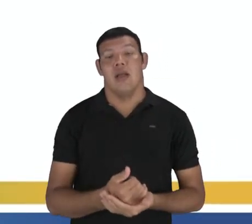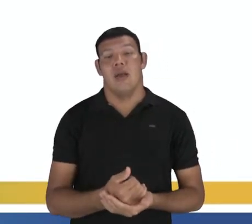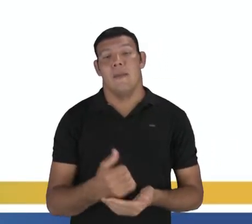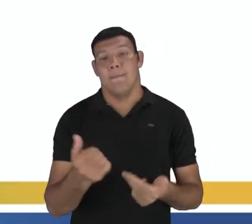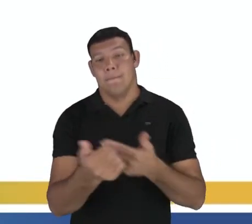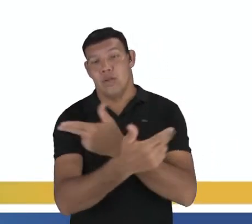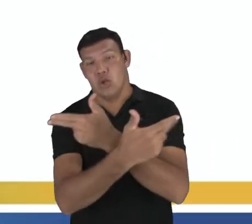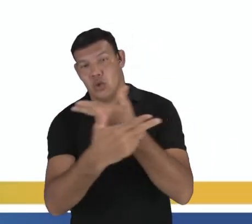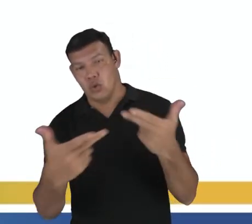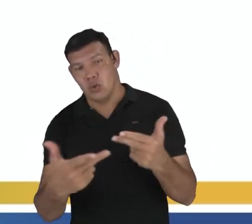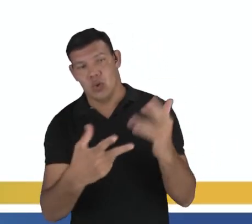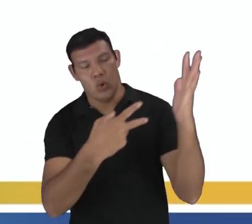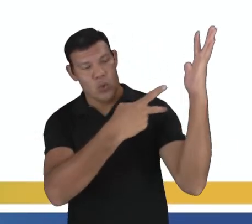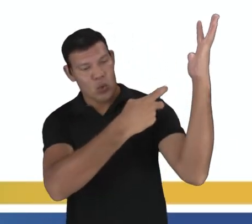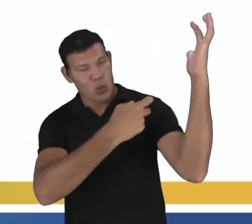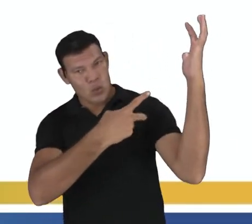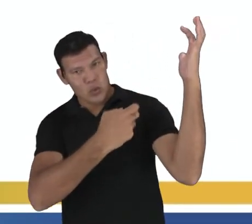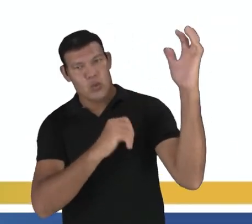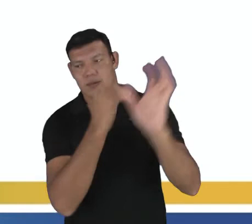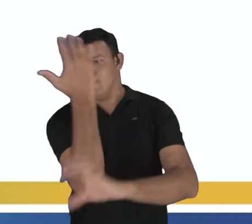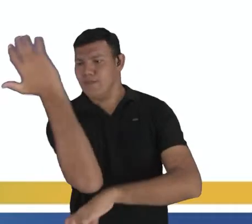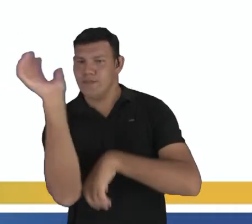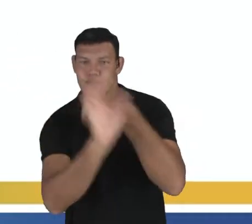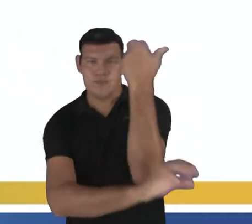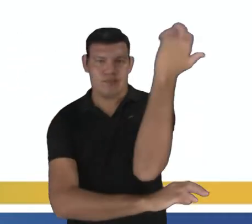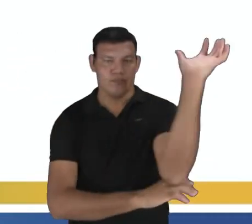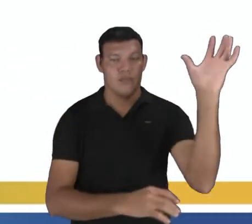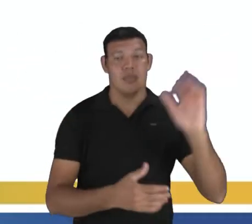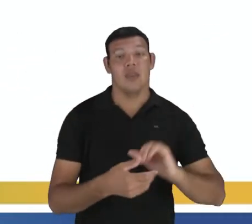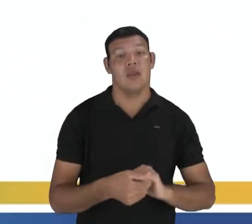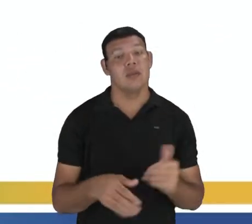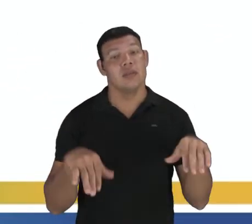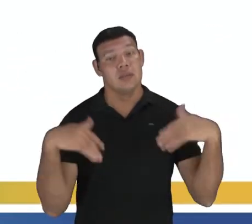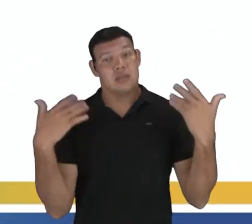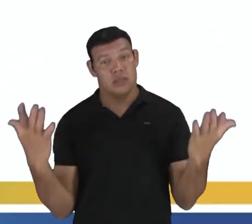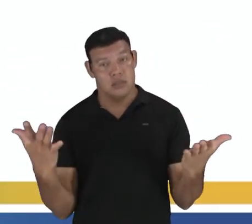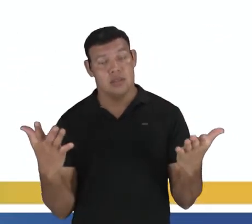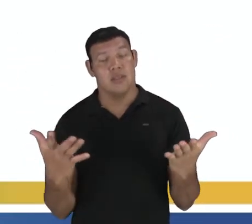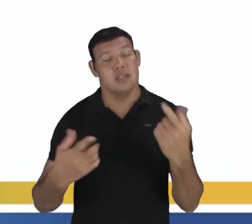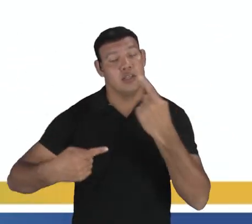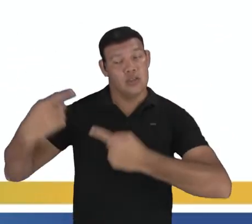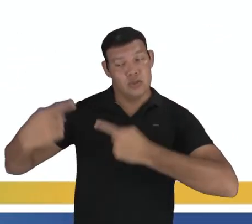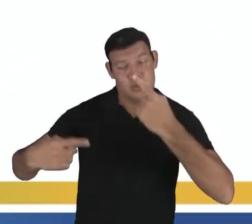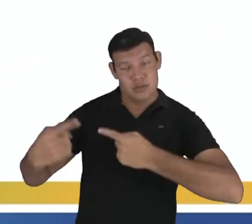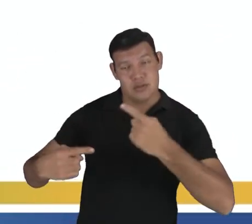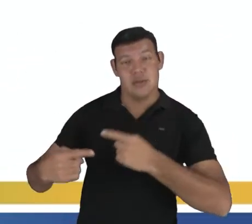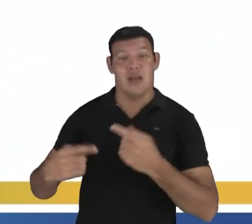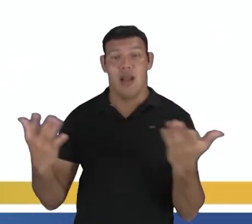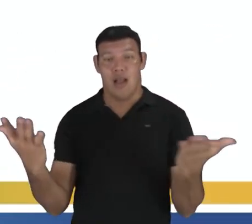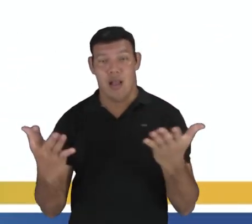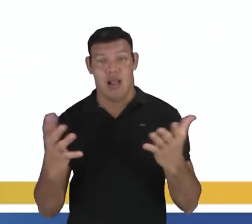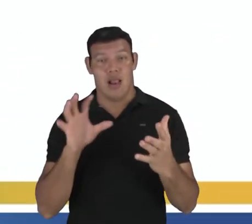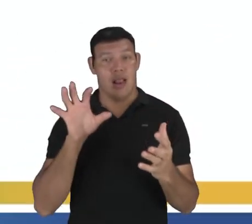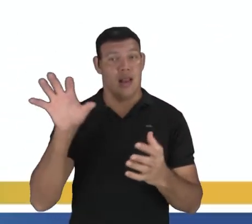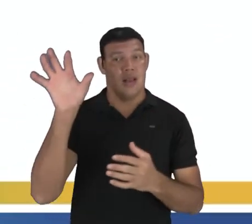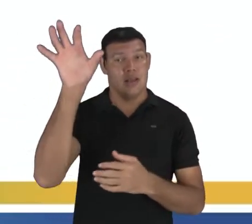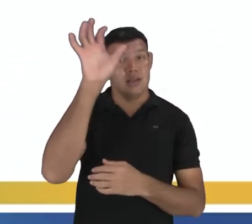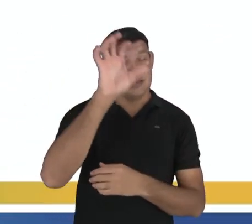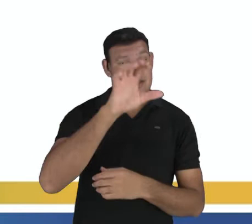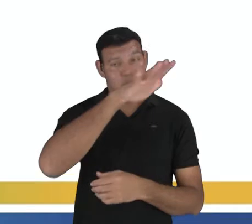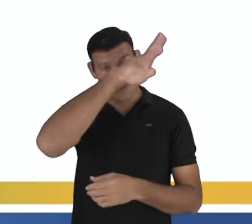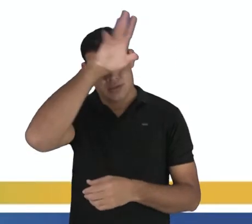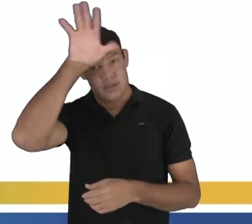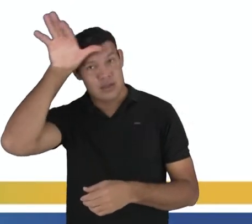Esses produtos extraídos da floresta amazônica, aí, então, que a gente já vai discutir agora um pouco, né, a nossa região, entrar na